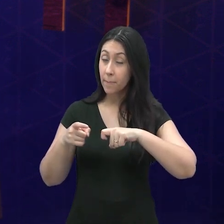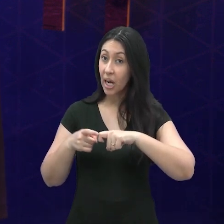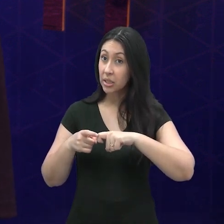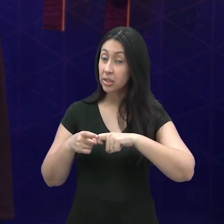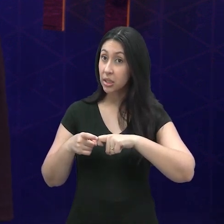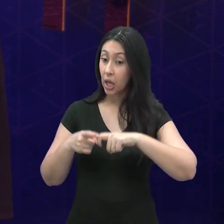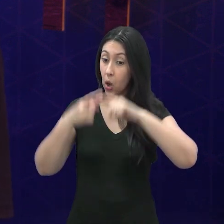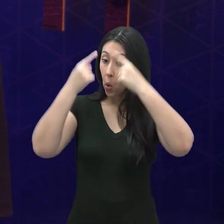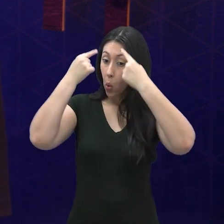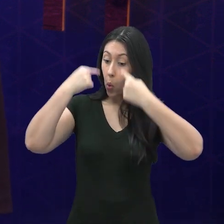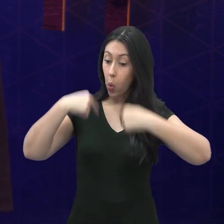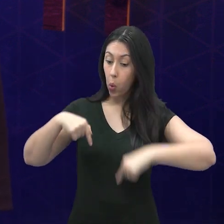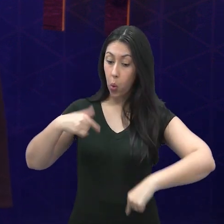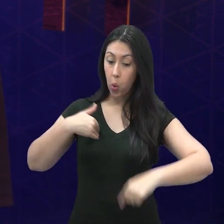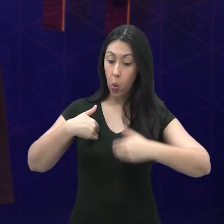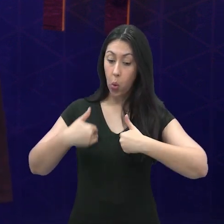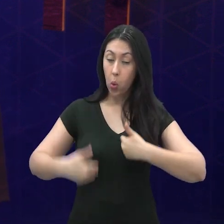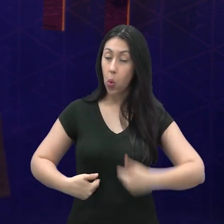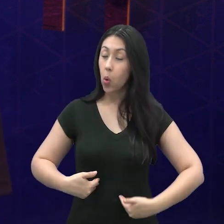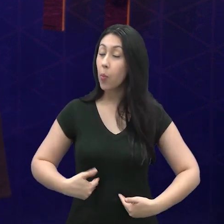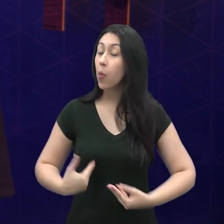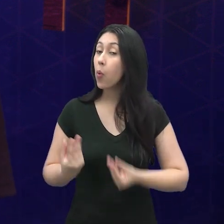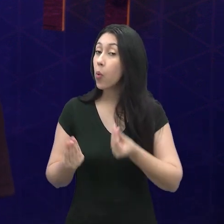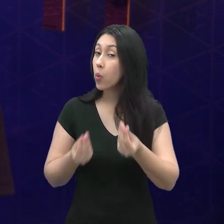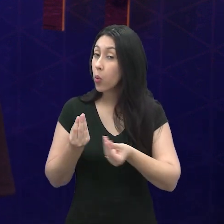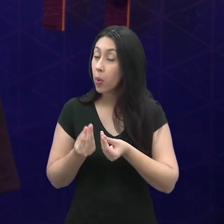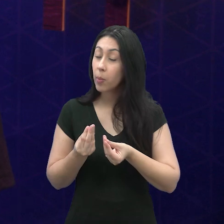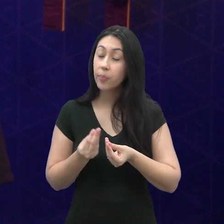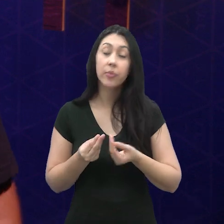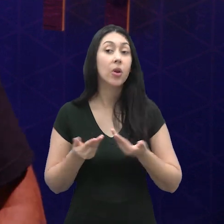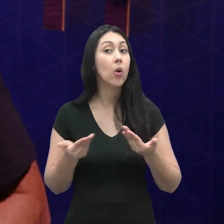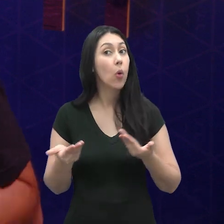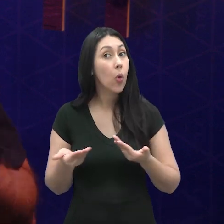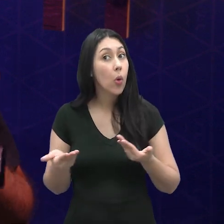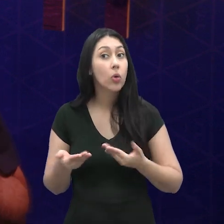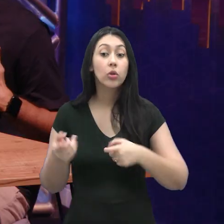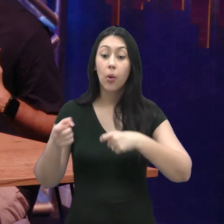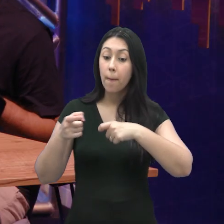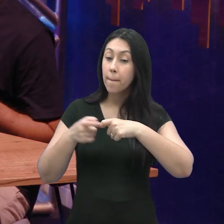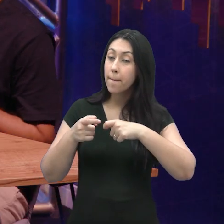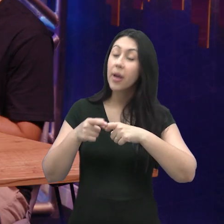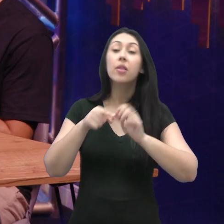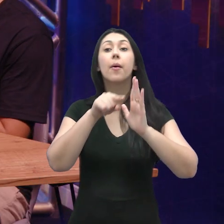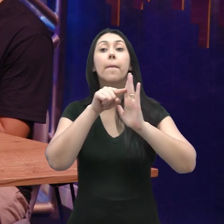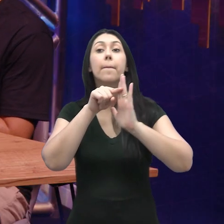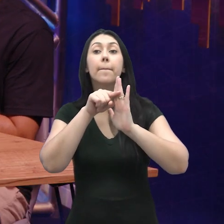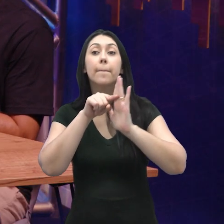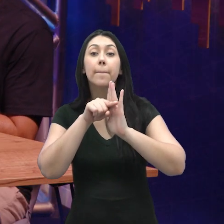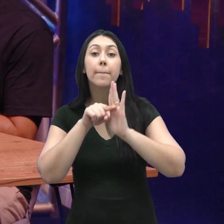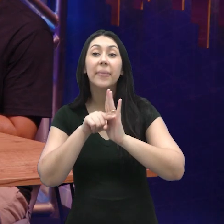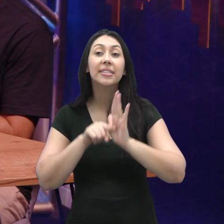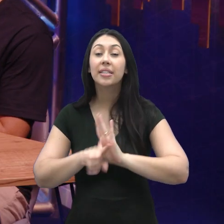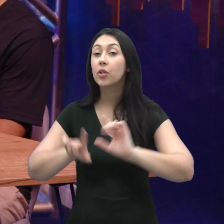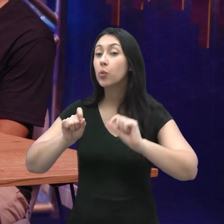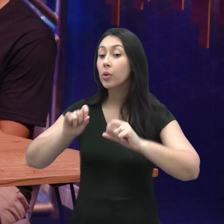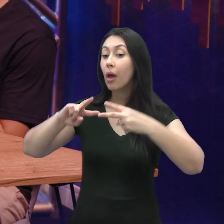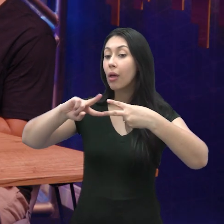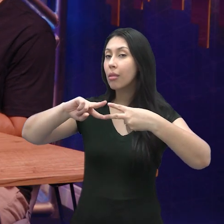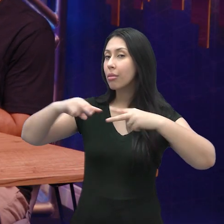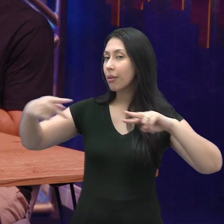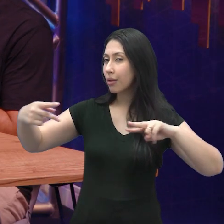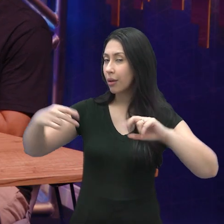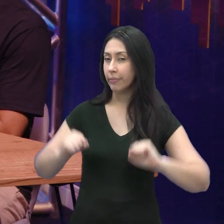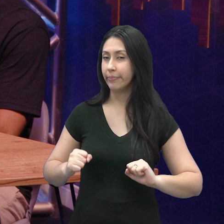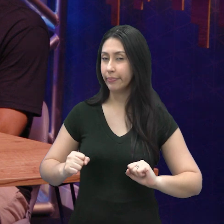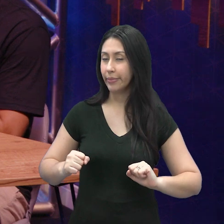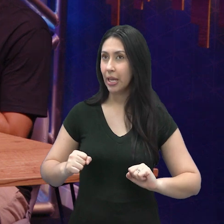corpo, como fazer isso? Atualmente, os médicos, os cientistas, eles estão pesquisando sobre o DNA.